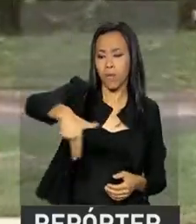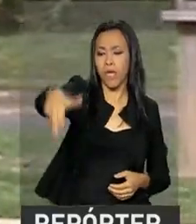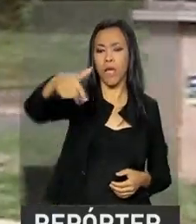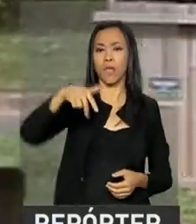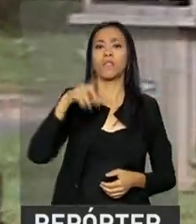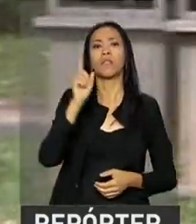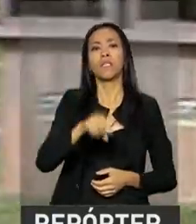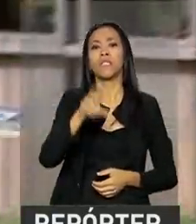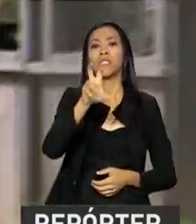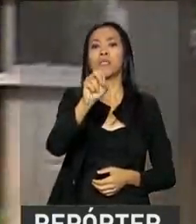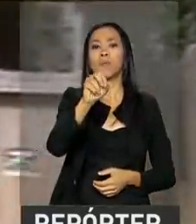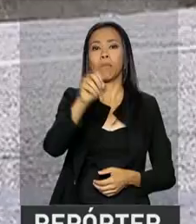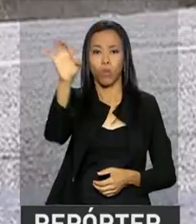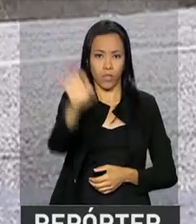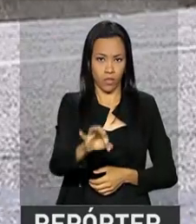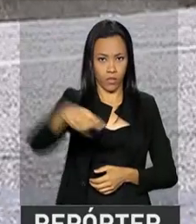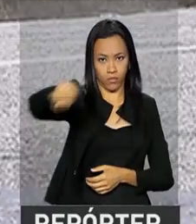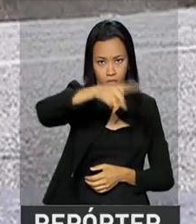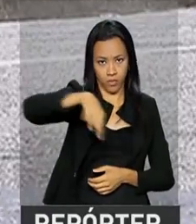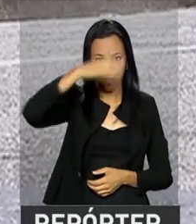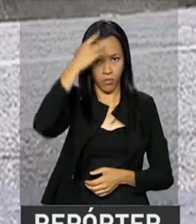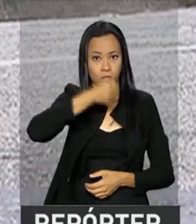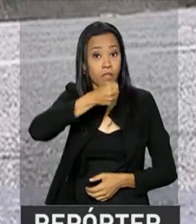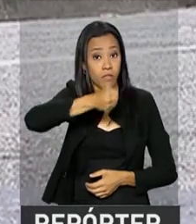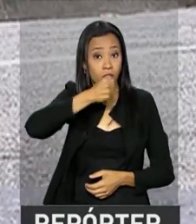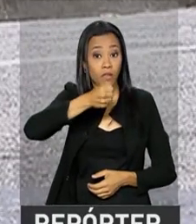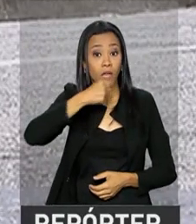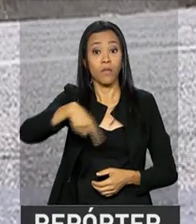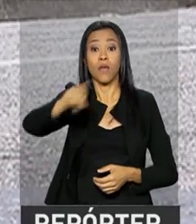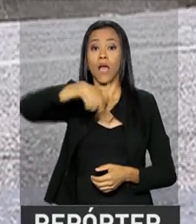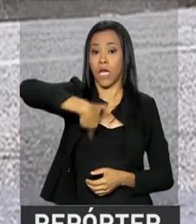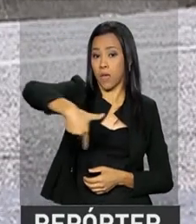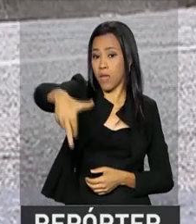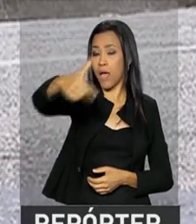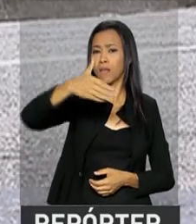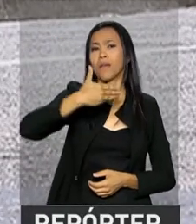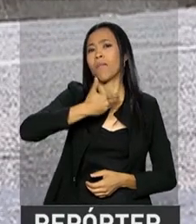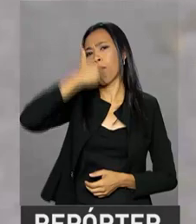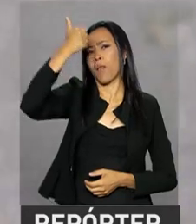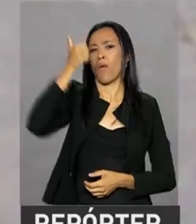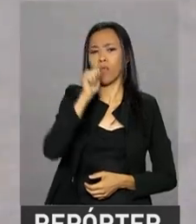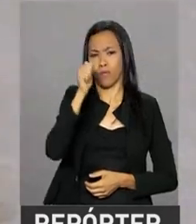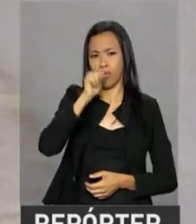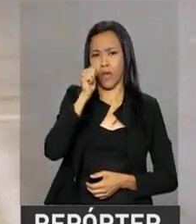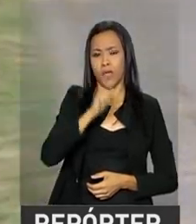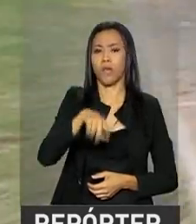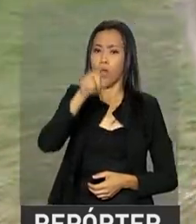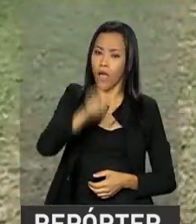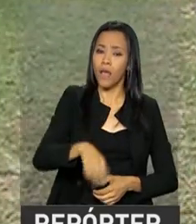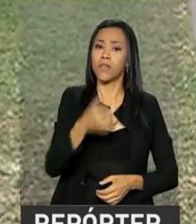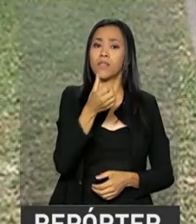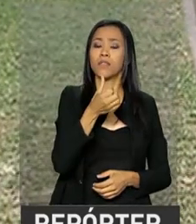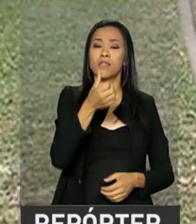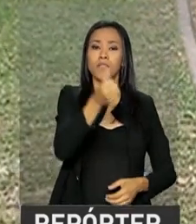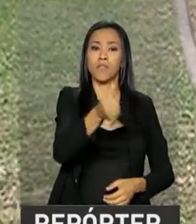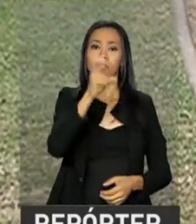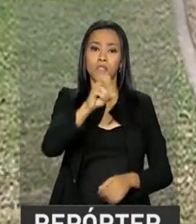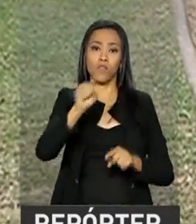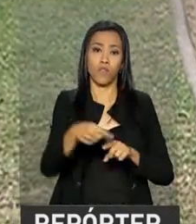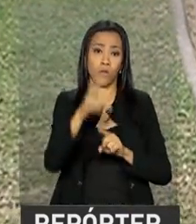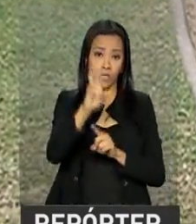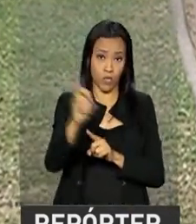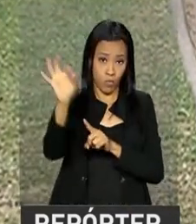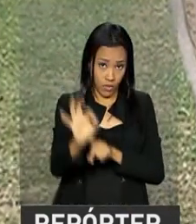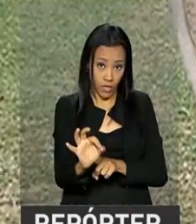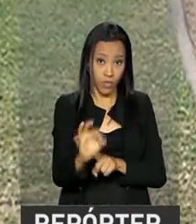50% dos participantes a caminhada aliás é a atividade preferida das mulheres que somam 65,5 por dos